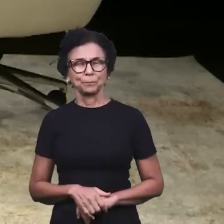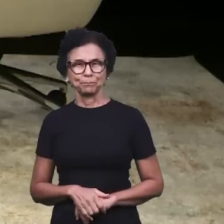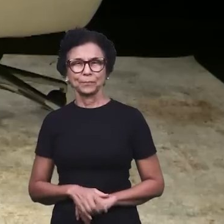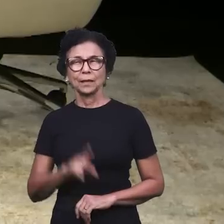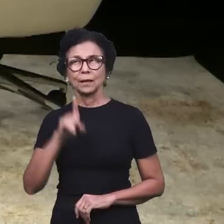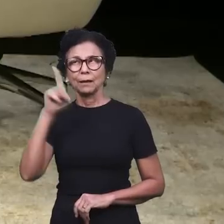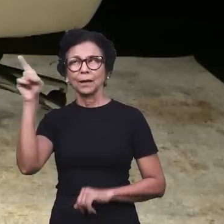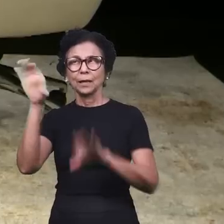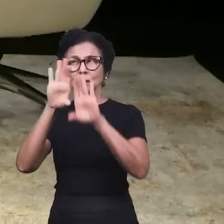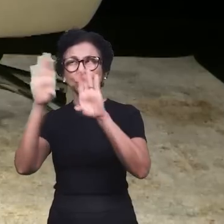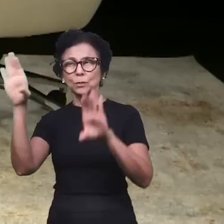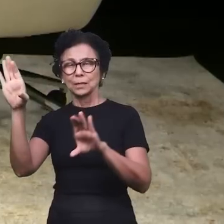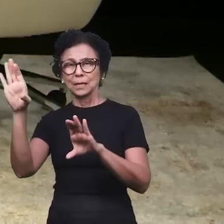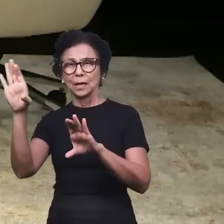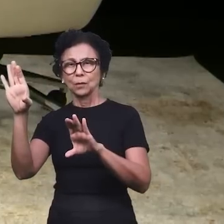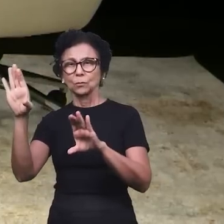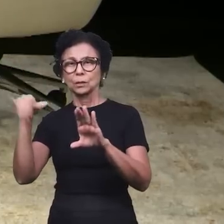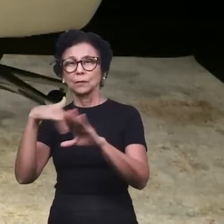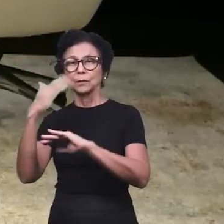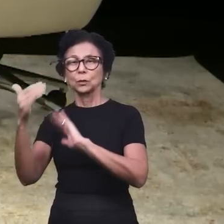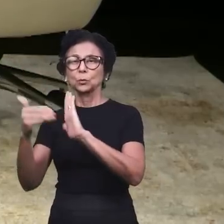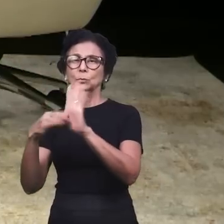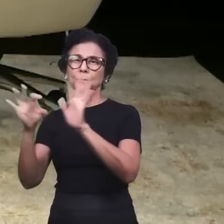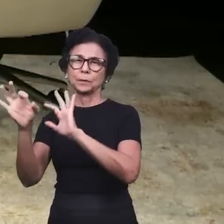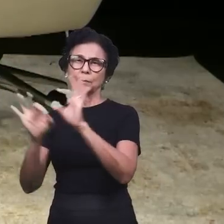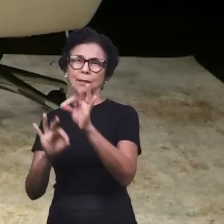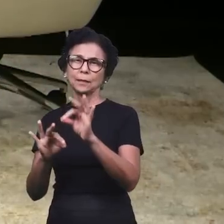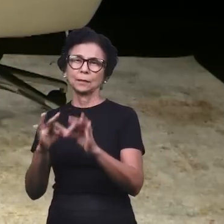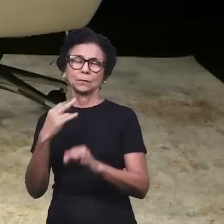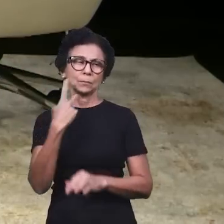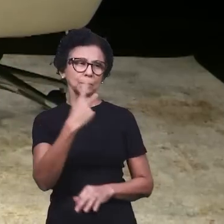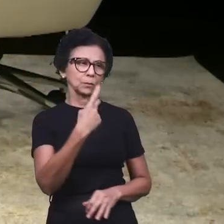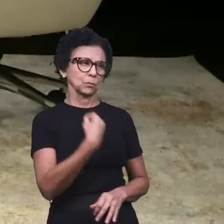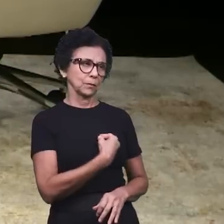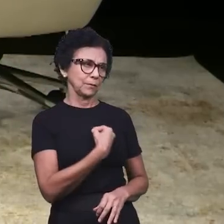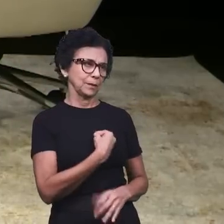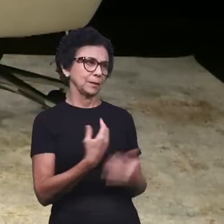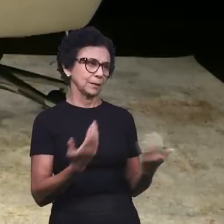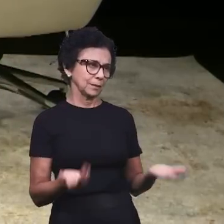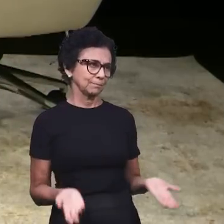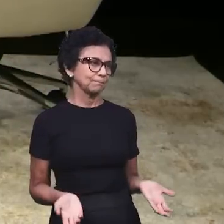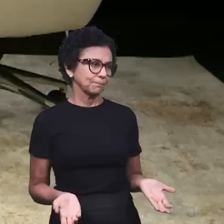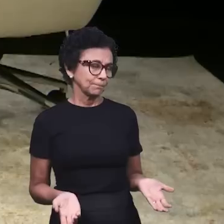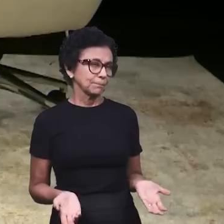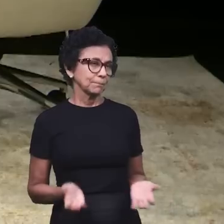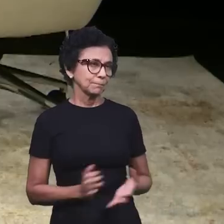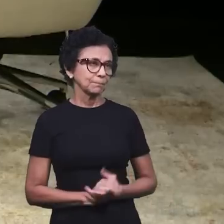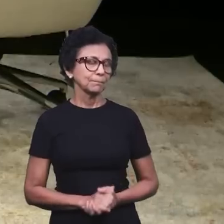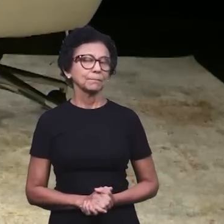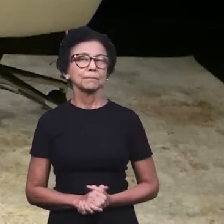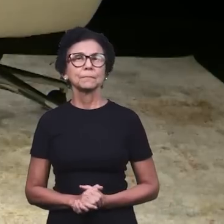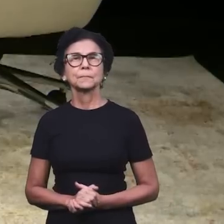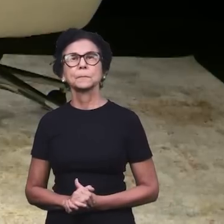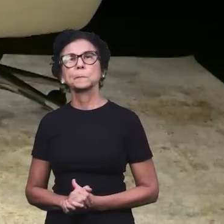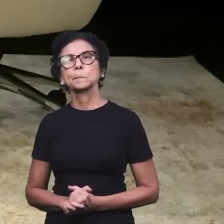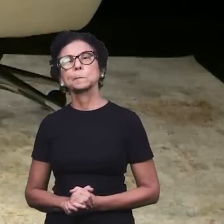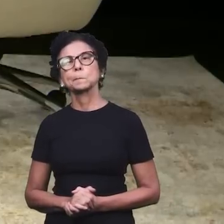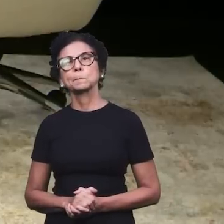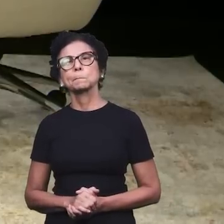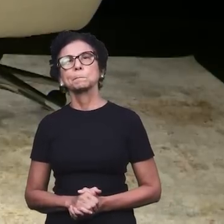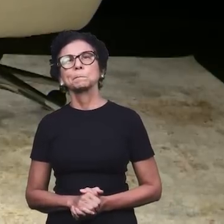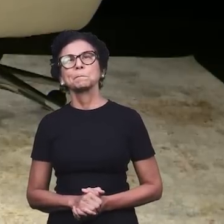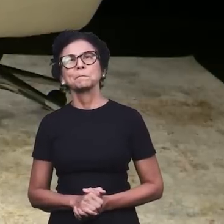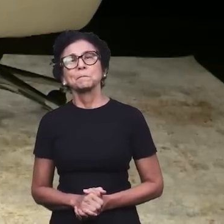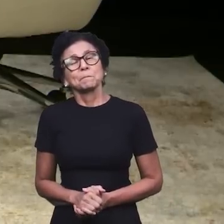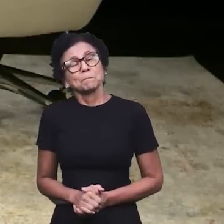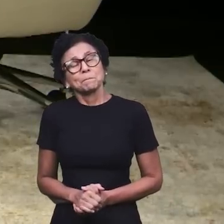você? Certamente que sim. Certamente. Entendeu? Porque a vida, nós aprendemos nessa obra. Profética, né? A nossa vida é profética.